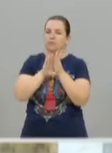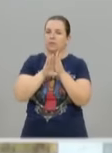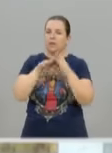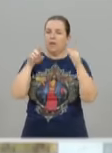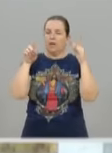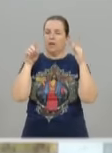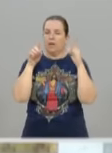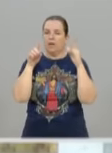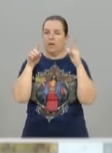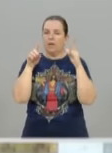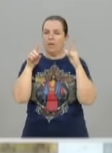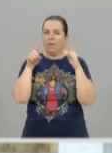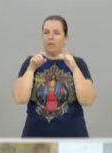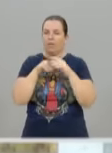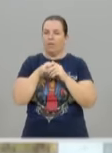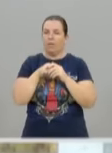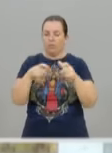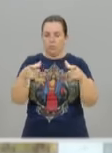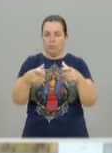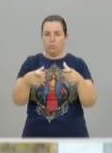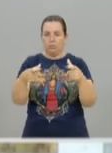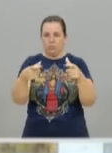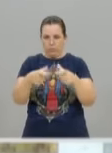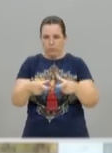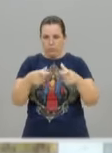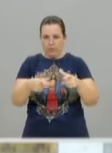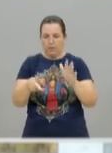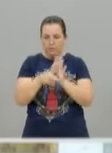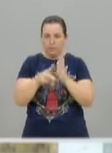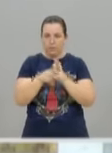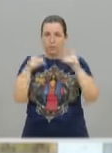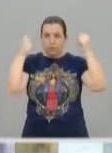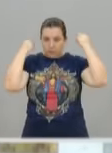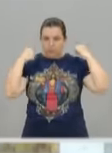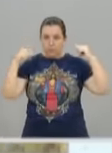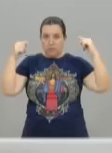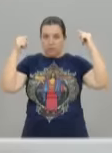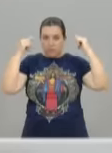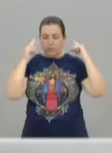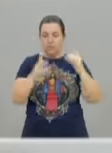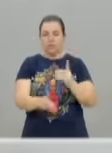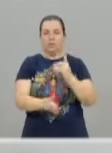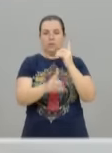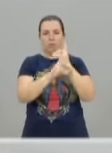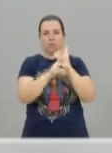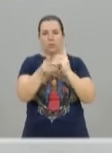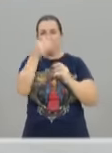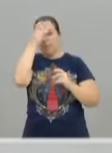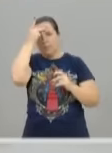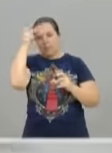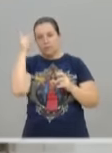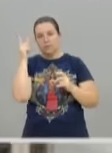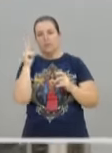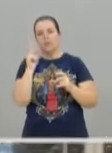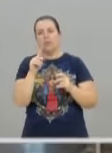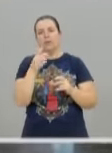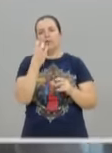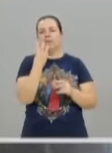na no Pórtico das ovelhas e encontrou um homem que estava 38